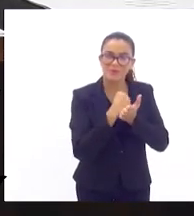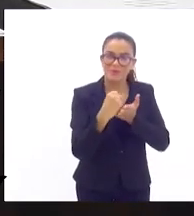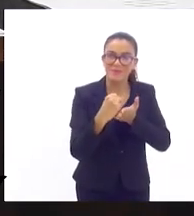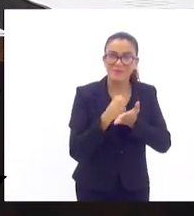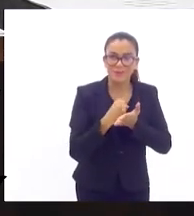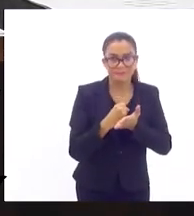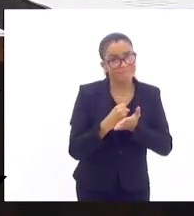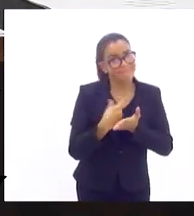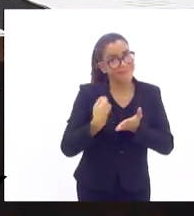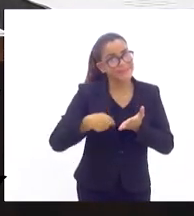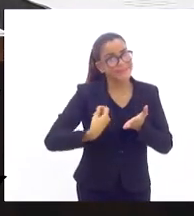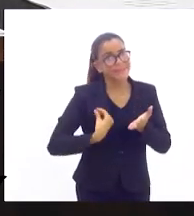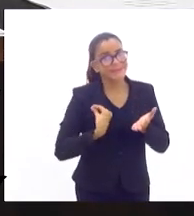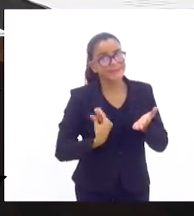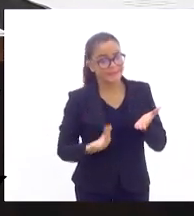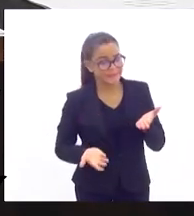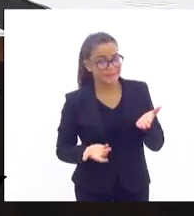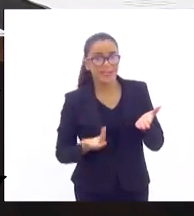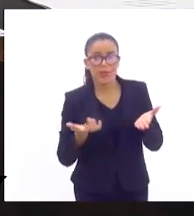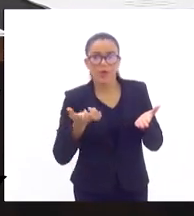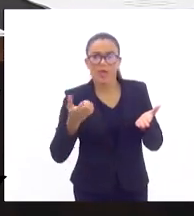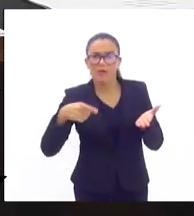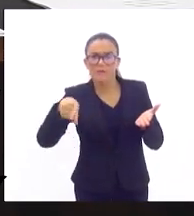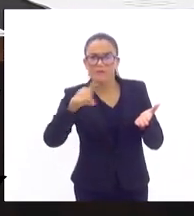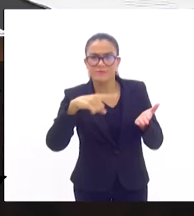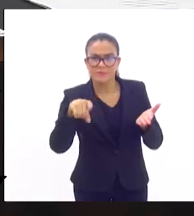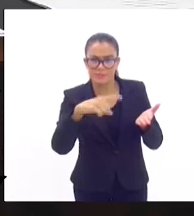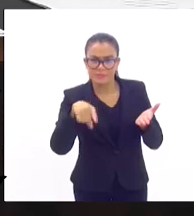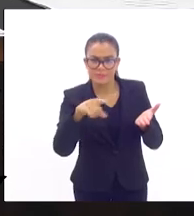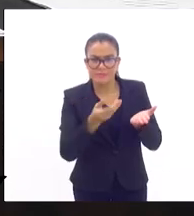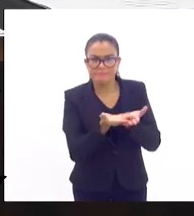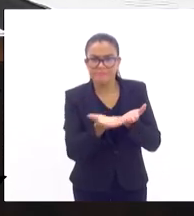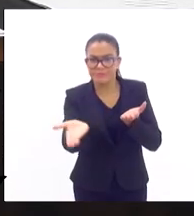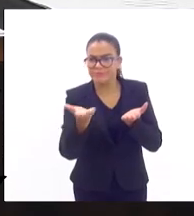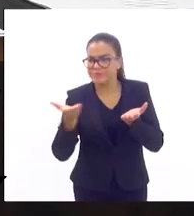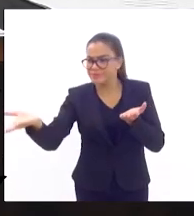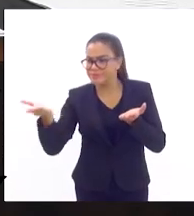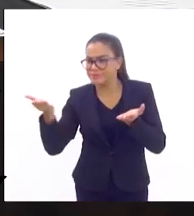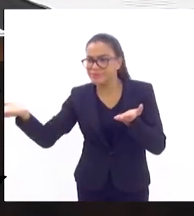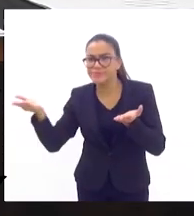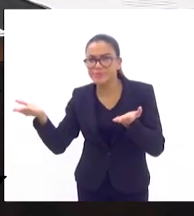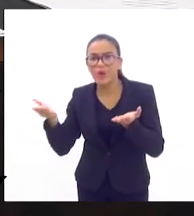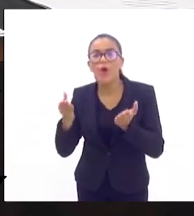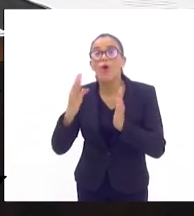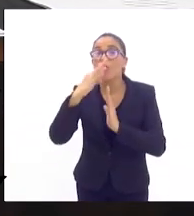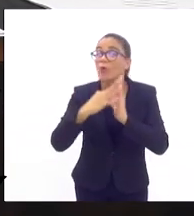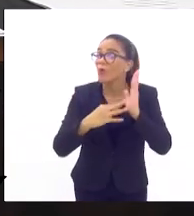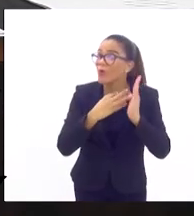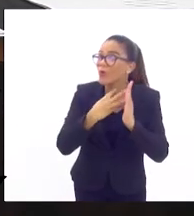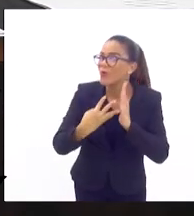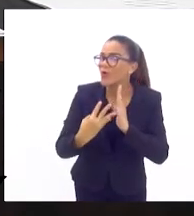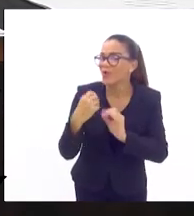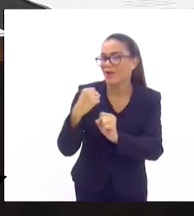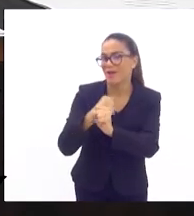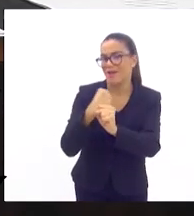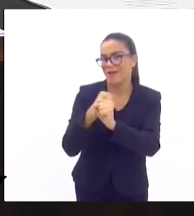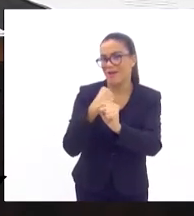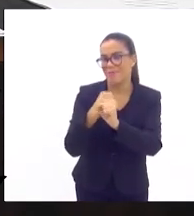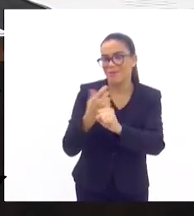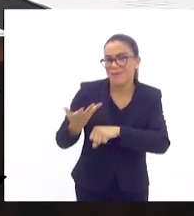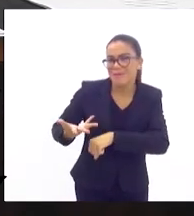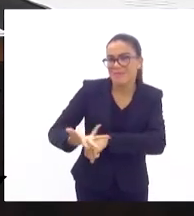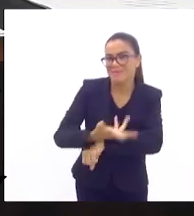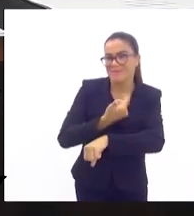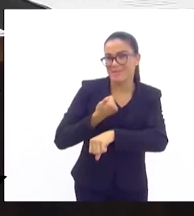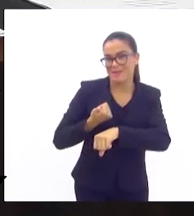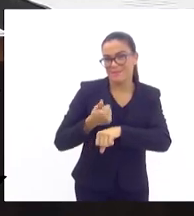Se está no contrato, tem que existir. Então, eu quero que vocês repassem a essa comissão o cronograma de execução de obra, de aperfeiçoamento do